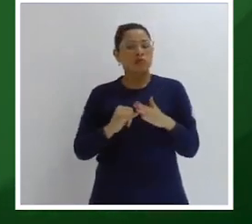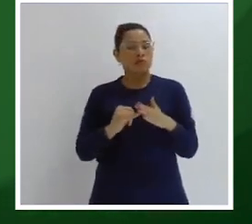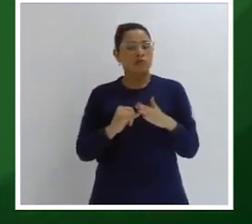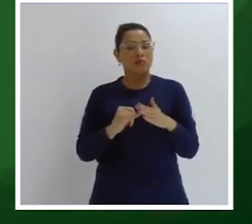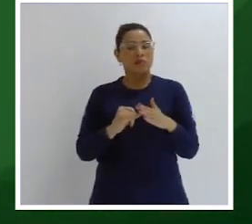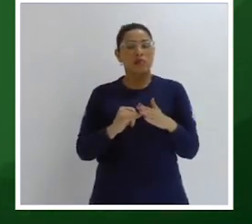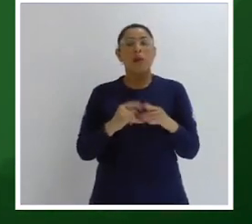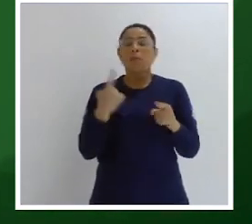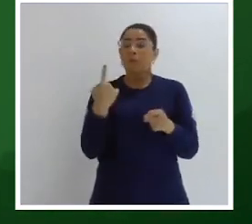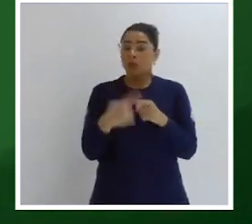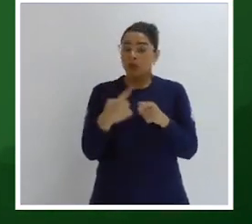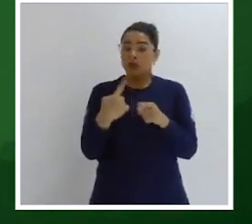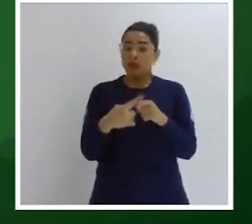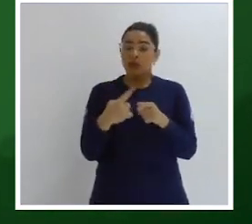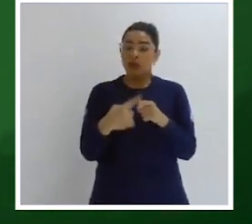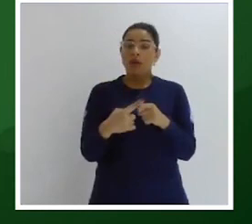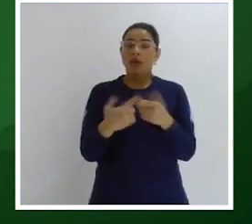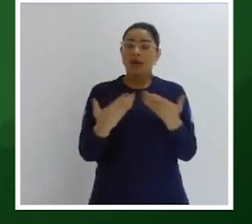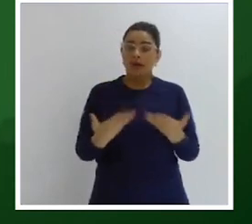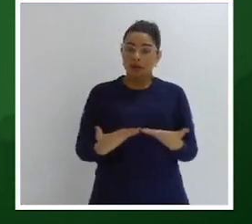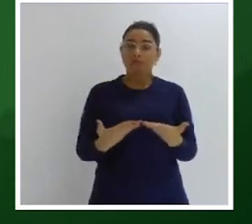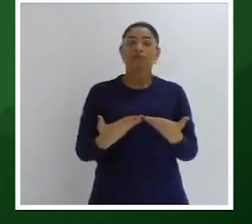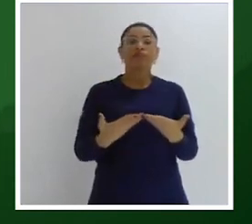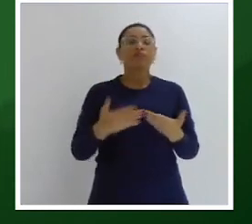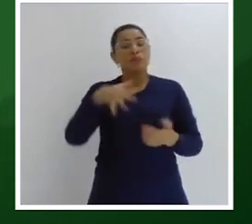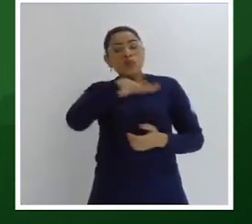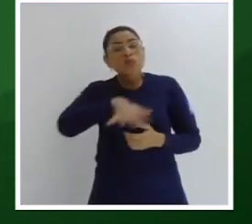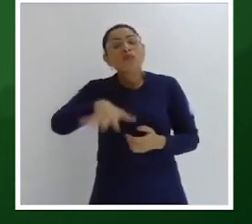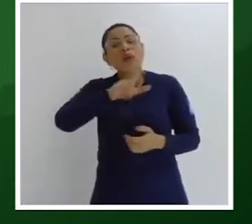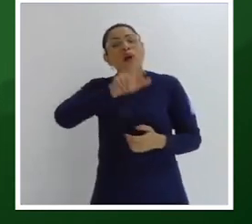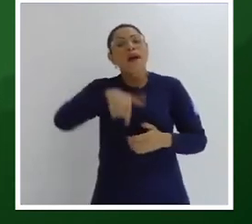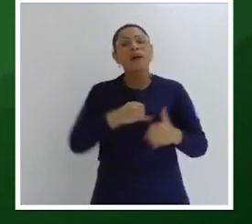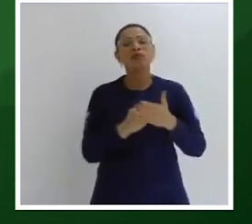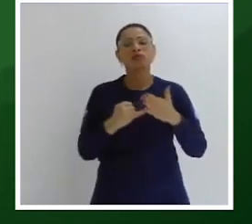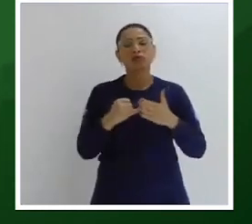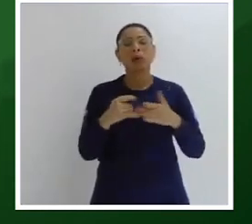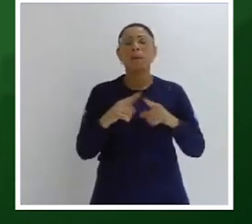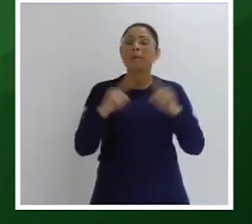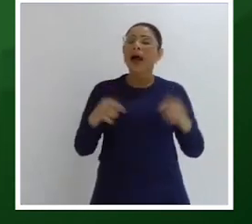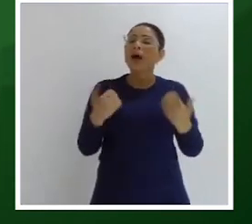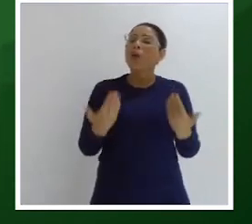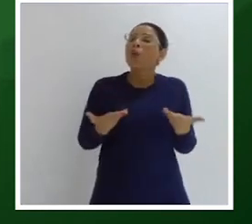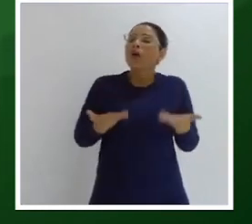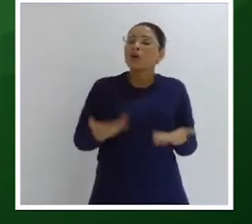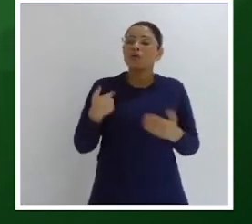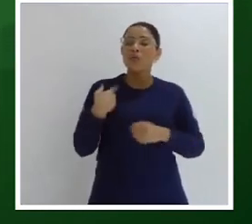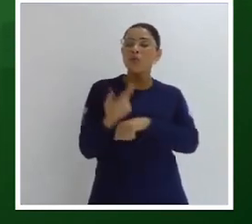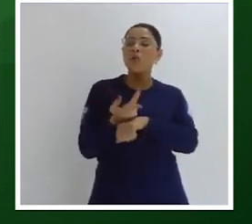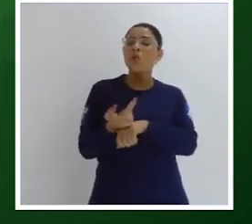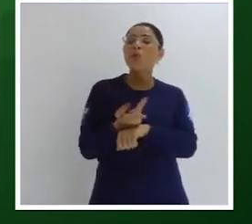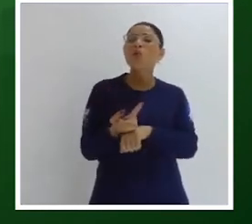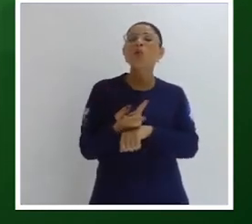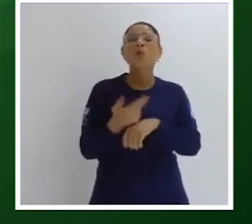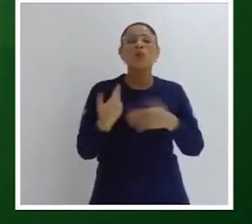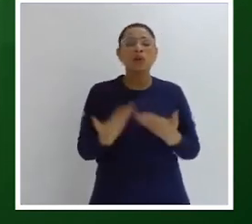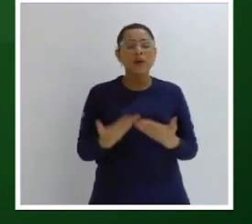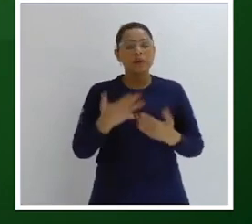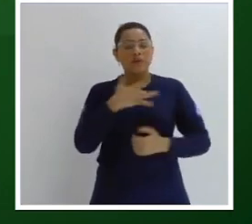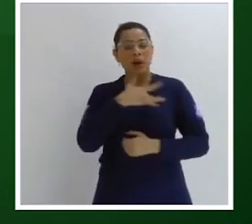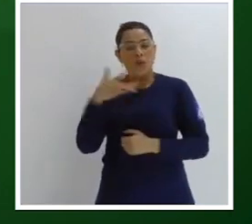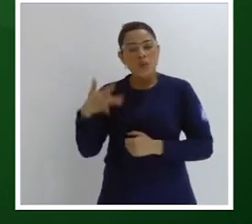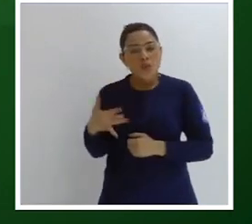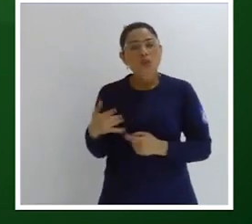porque essas os pregões isso é institucional mas quando a gente procura né a saúde